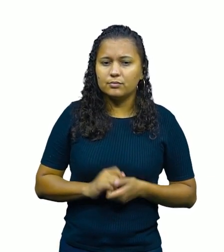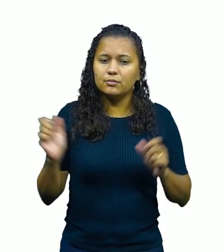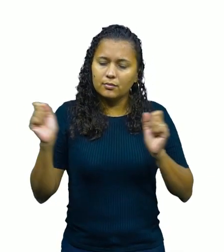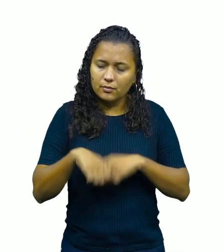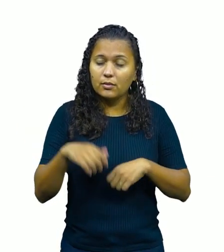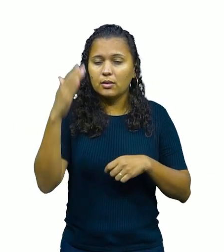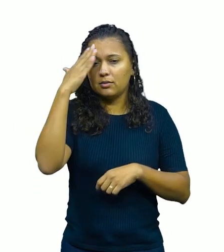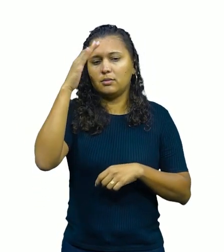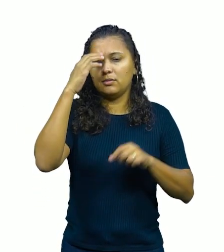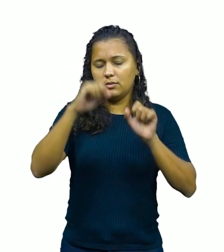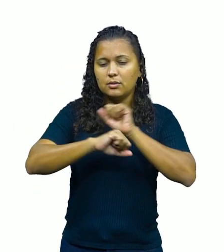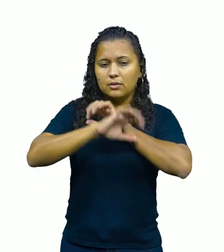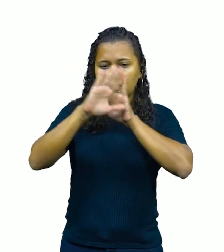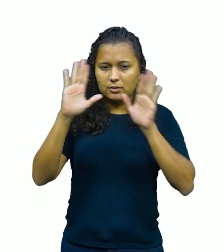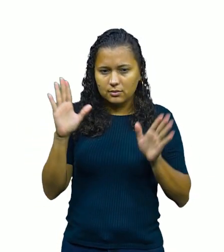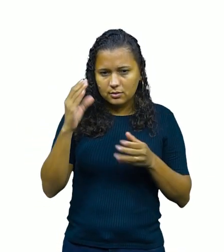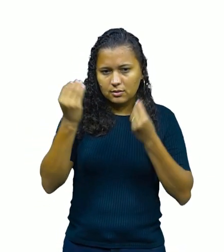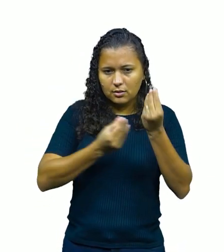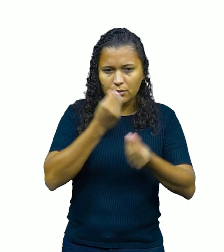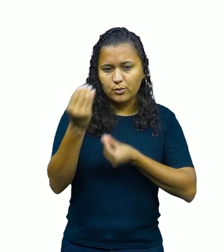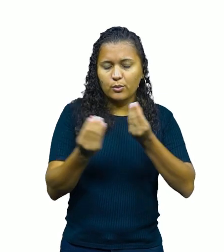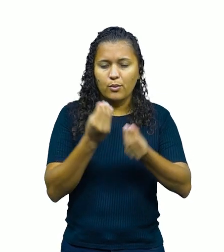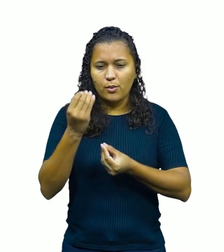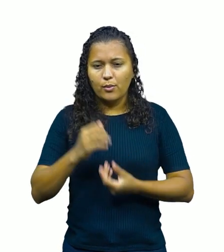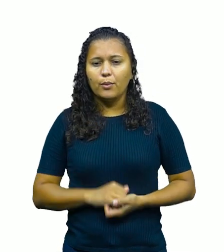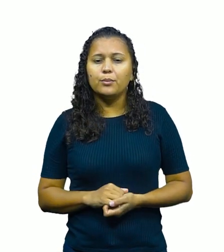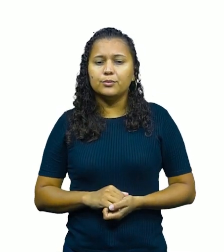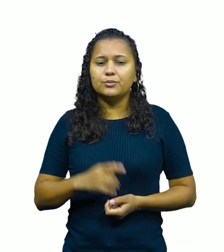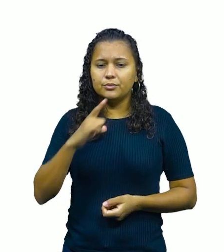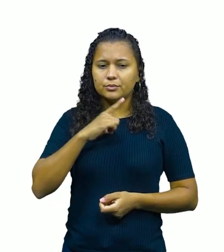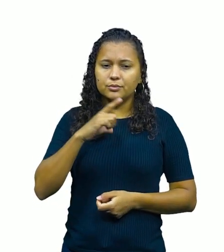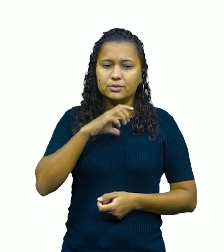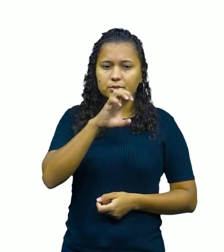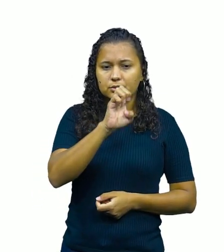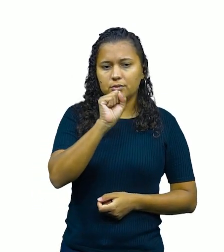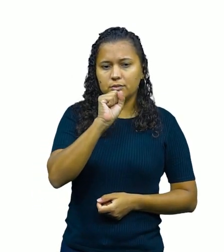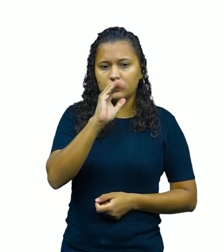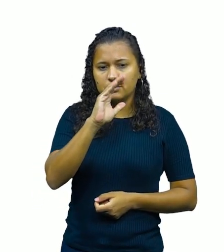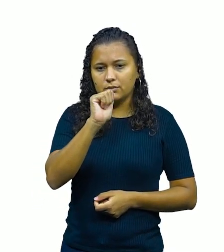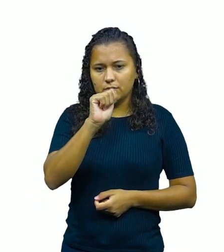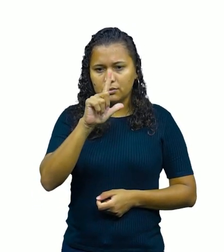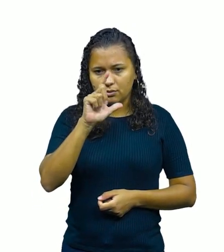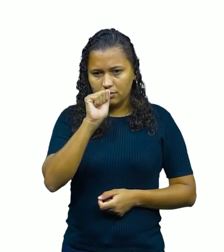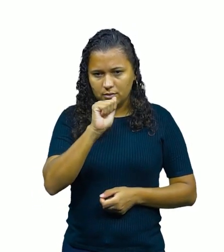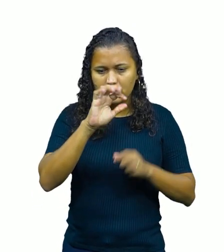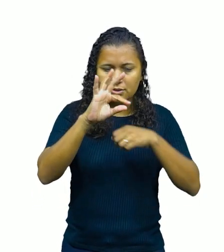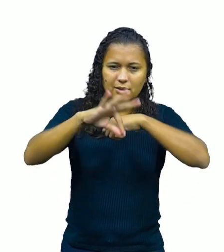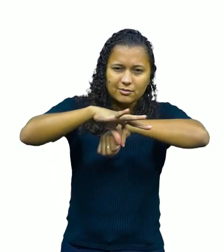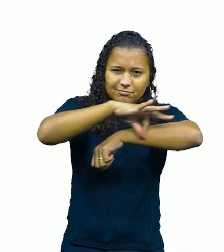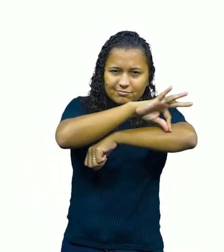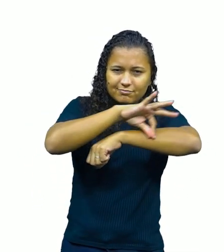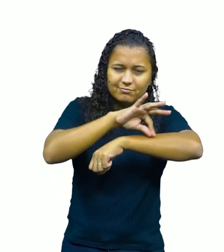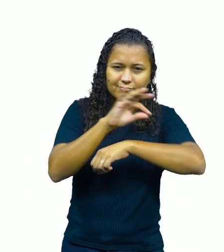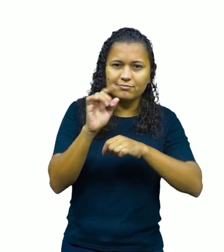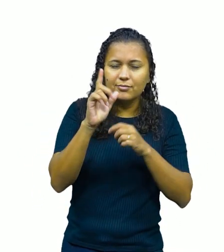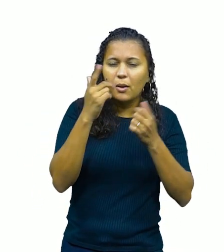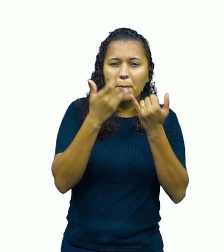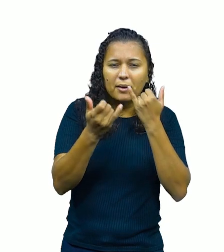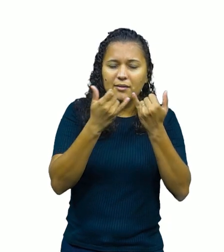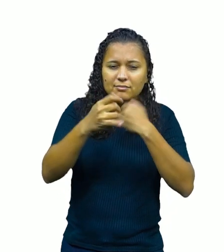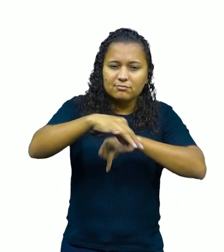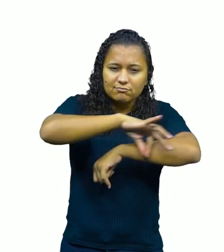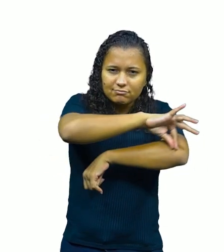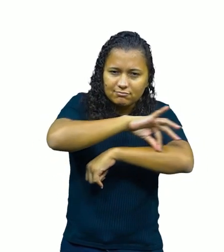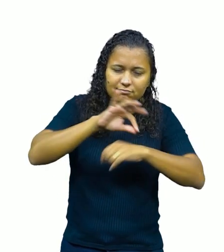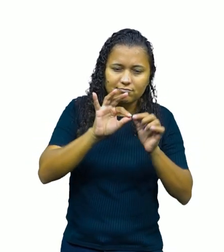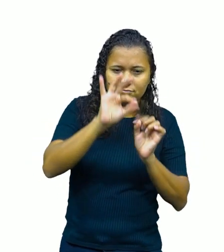frontal, né? Para que a gente possa entender como é que funciona essa leitura. Então bem aqui você tem a escala, ó. E aí dentro dessa escala você vai lá e realiza a